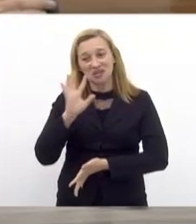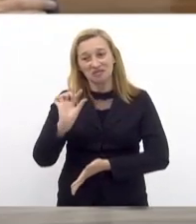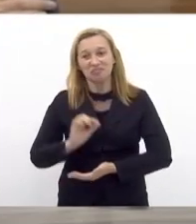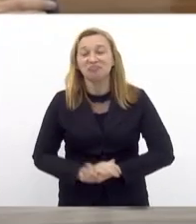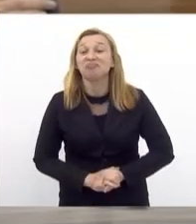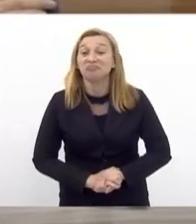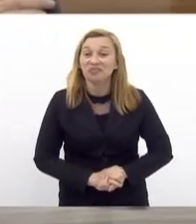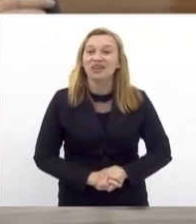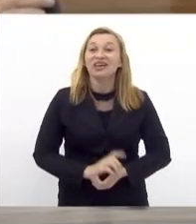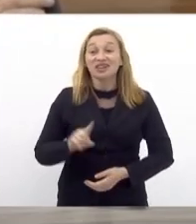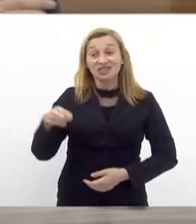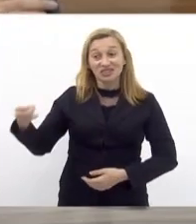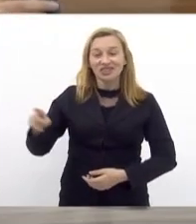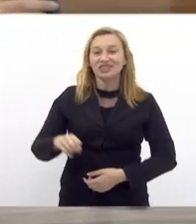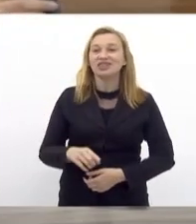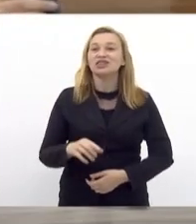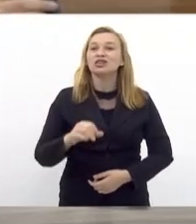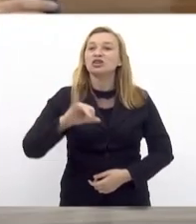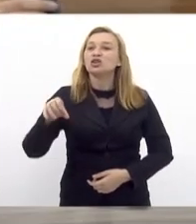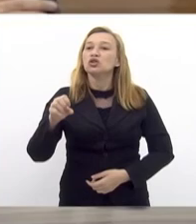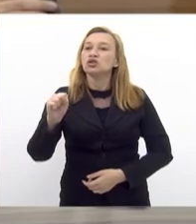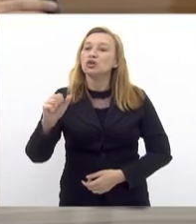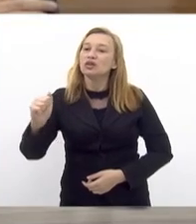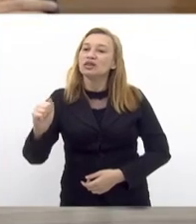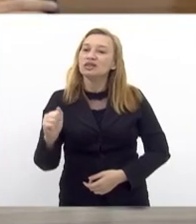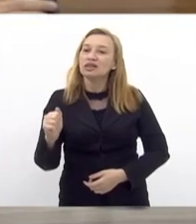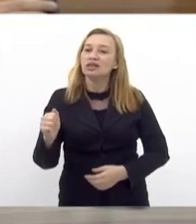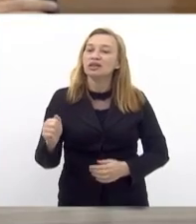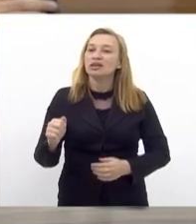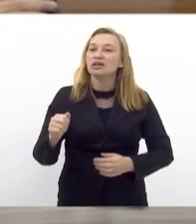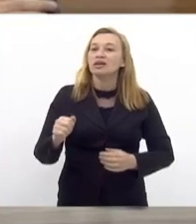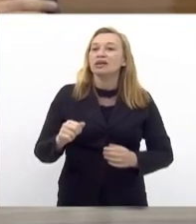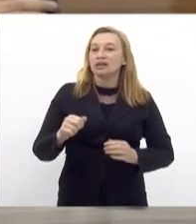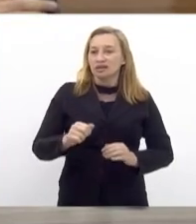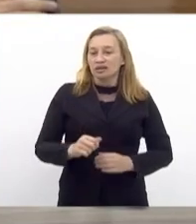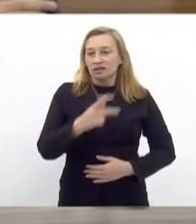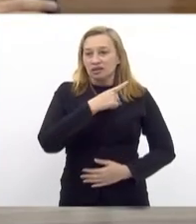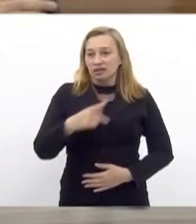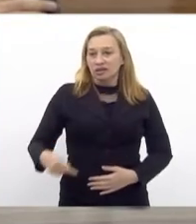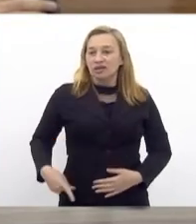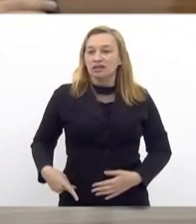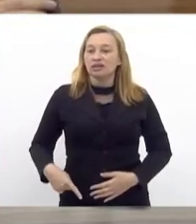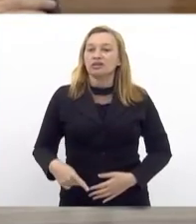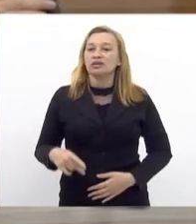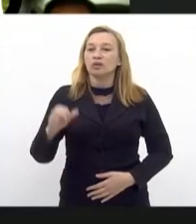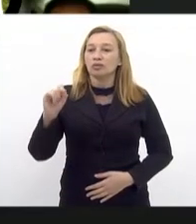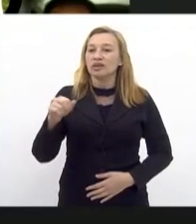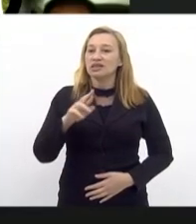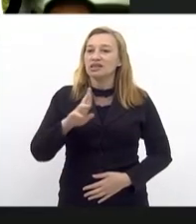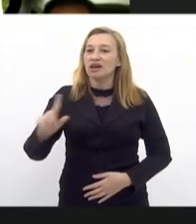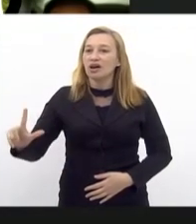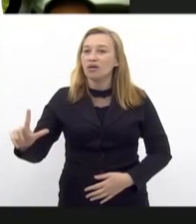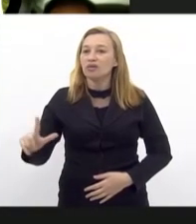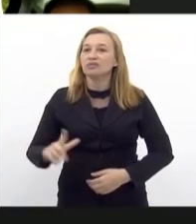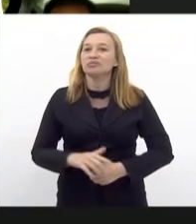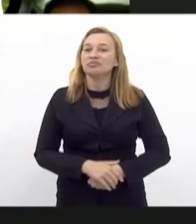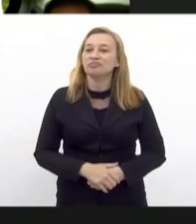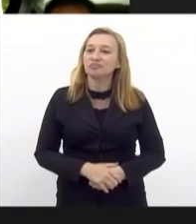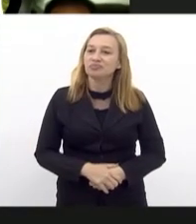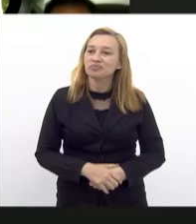Vamos lá. Josa, por favor, nosso presidente da Associação Comercial, Boa noite, palavra com um